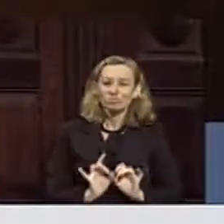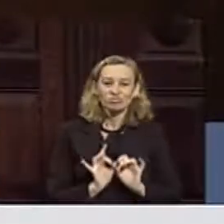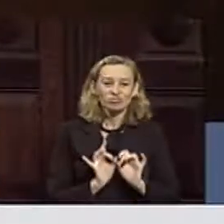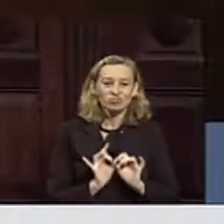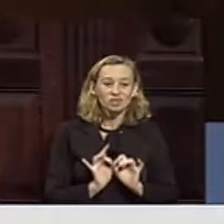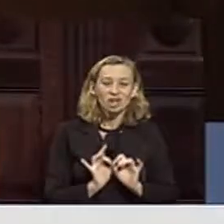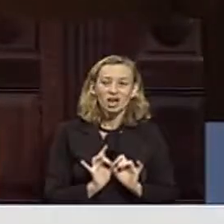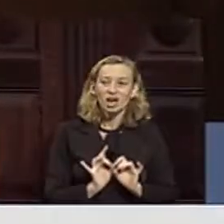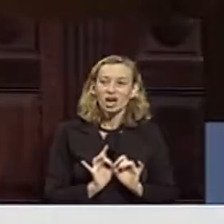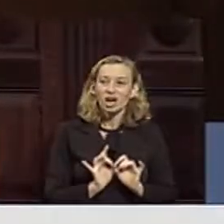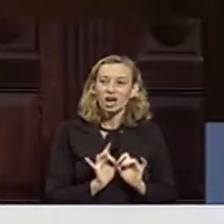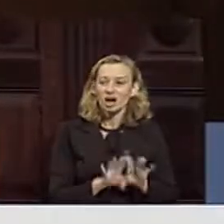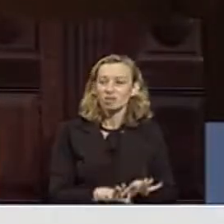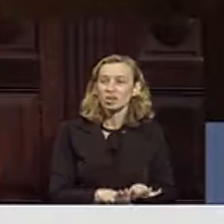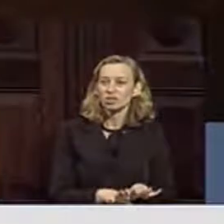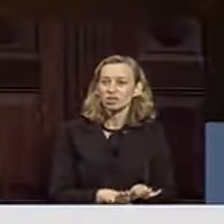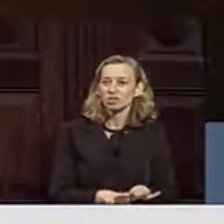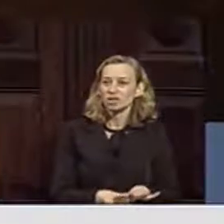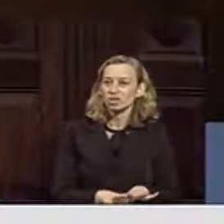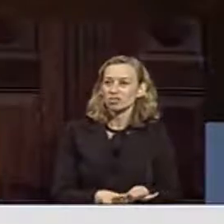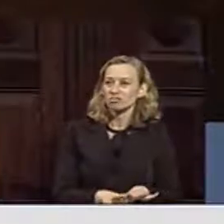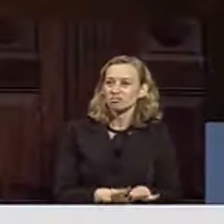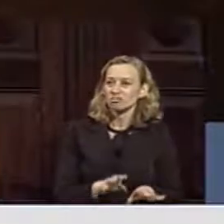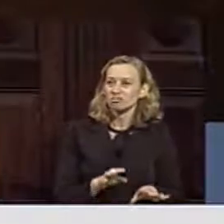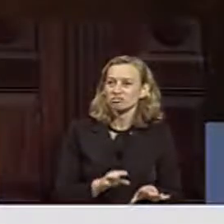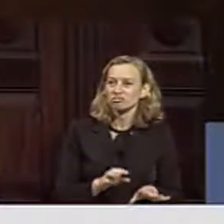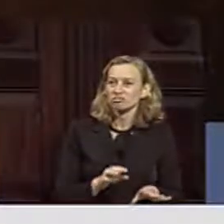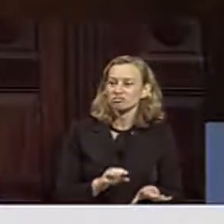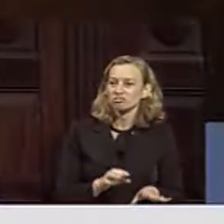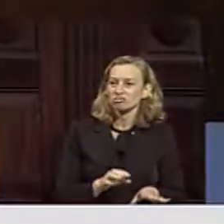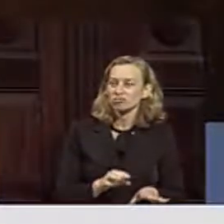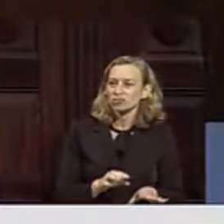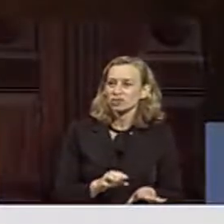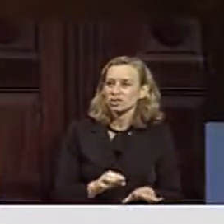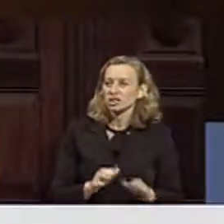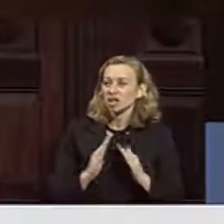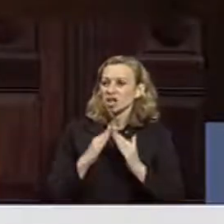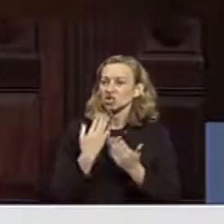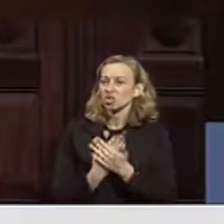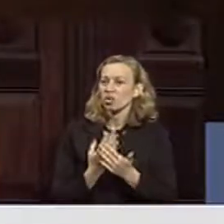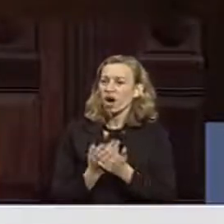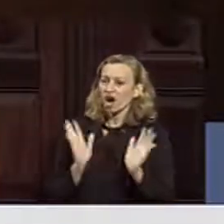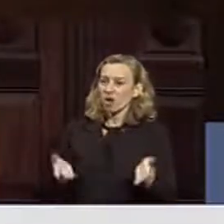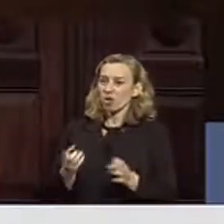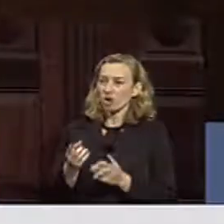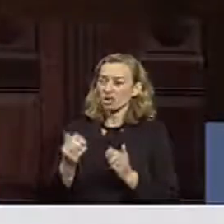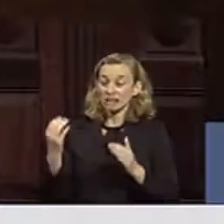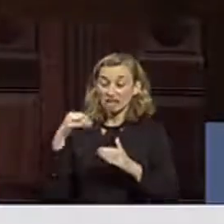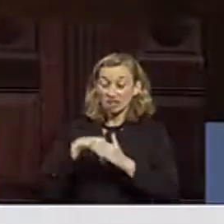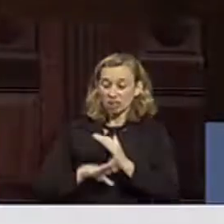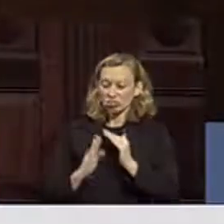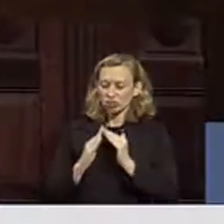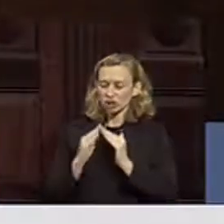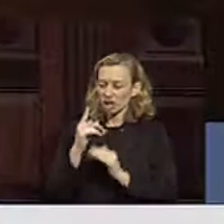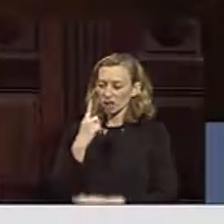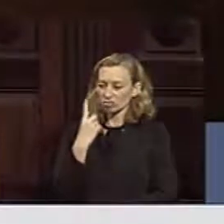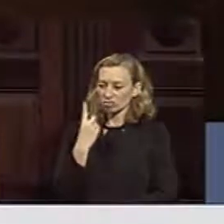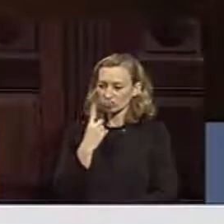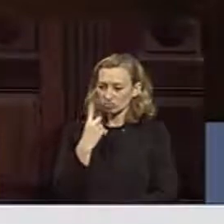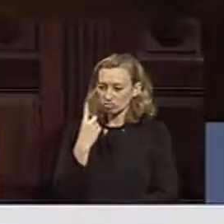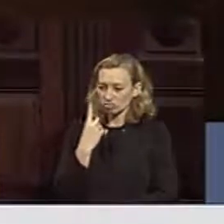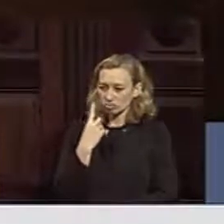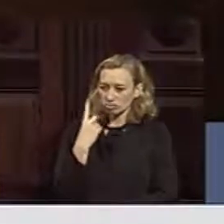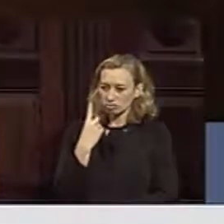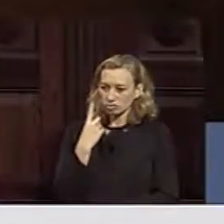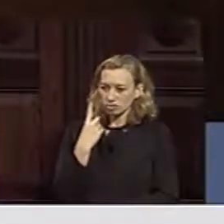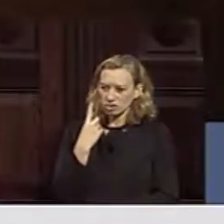escola. Agora está trancafiado na sua casa, por mais que seus familiares estejam se esforçando